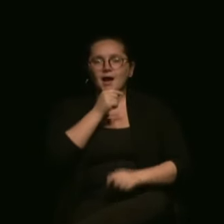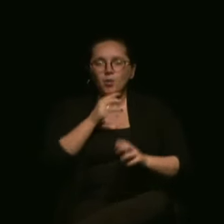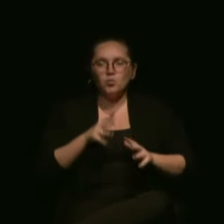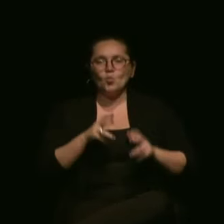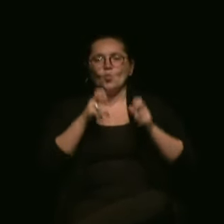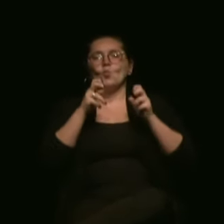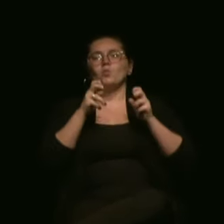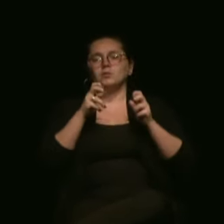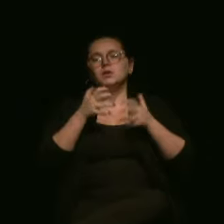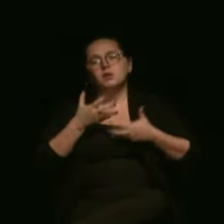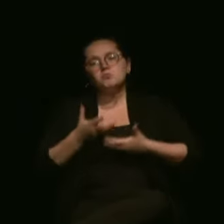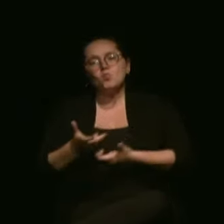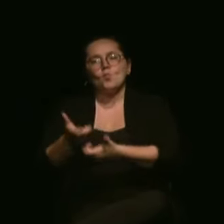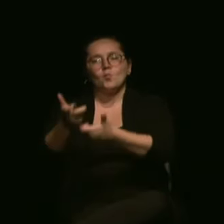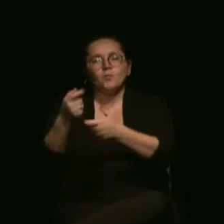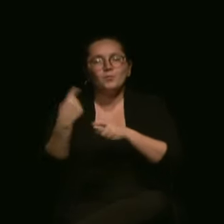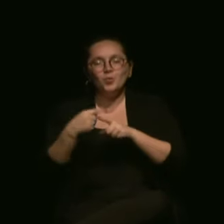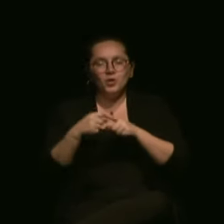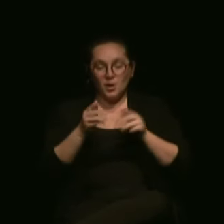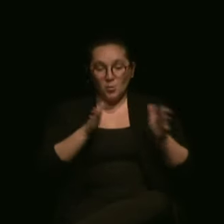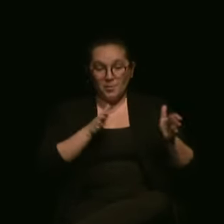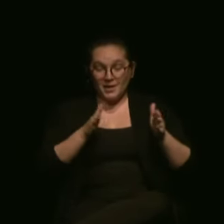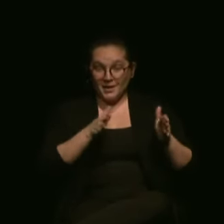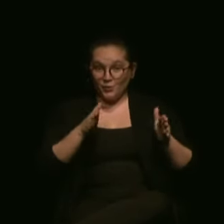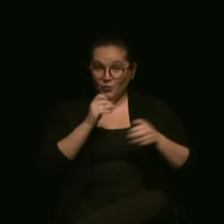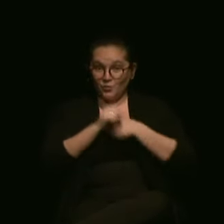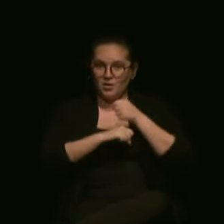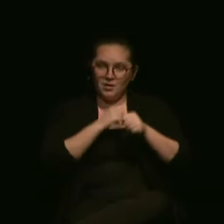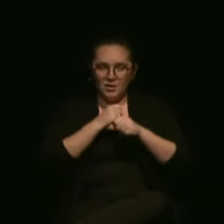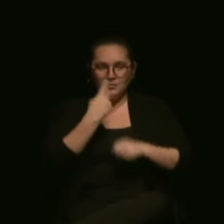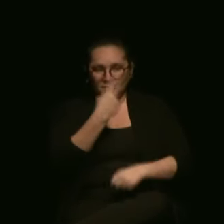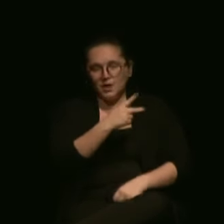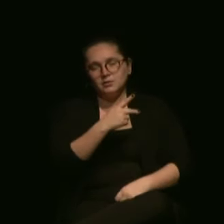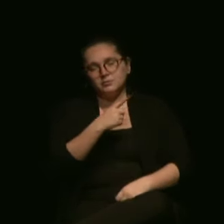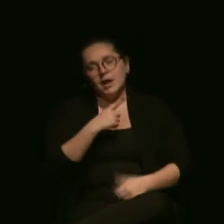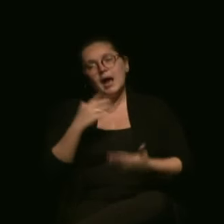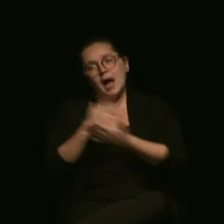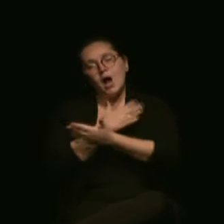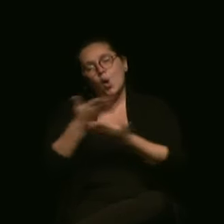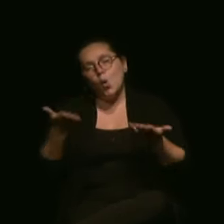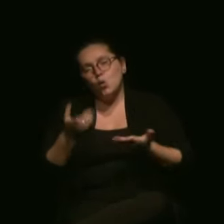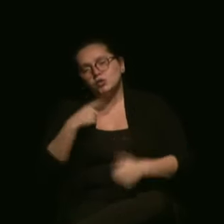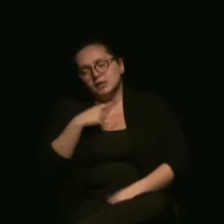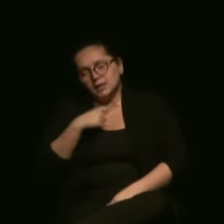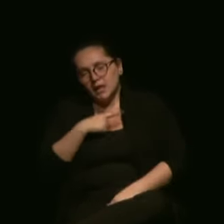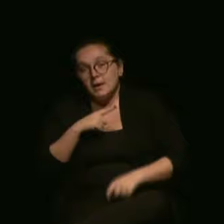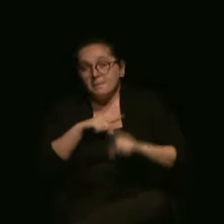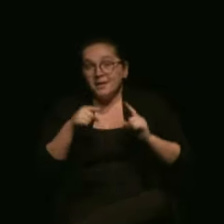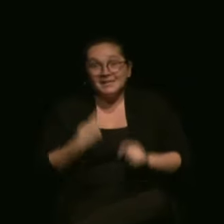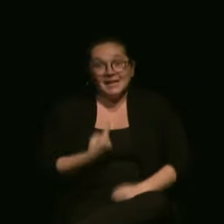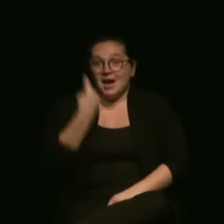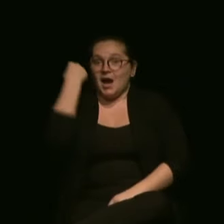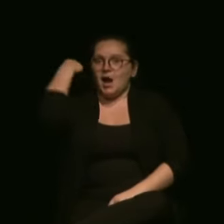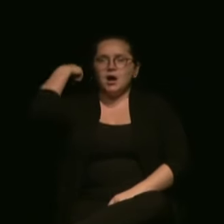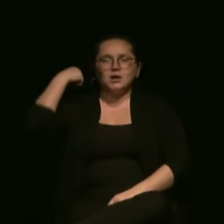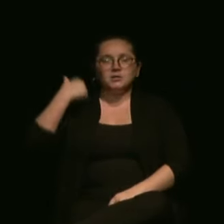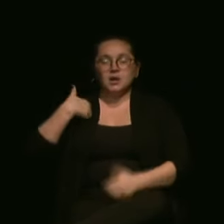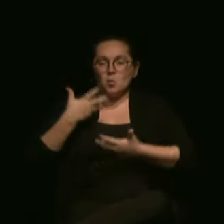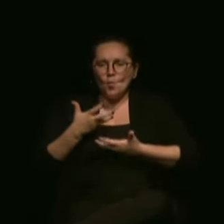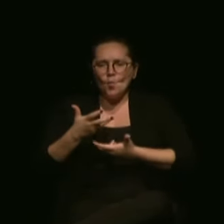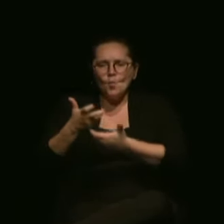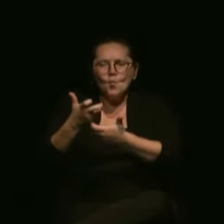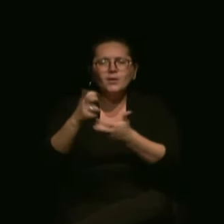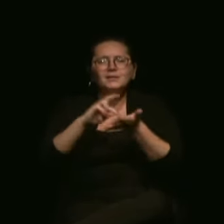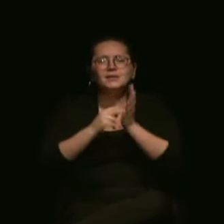muito típicas naquele período, continuam sendo hoje, mas já mitigadas, mas naquela época as secas representavam